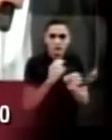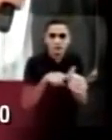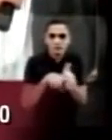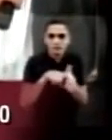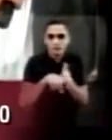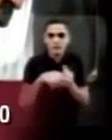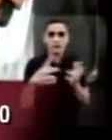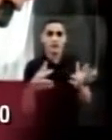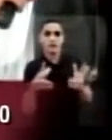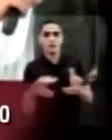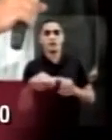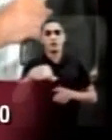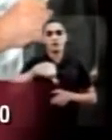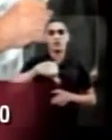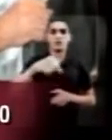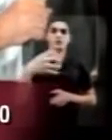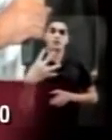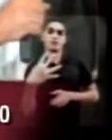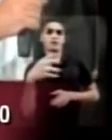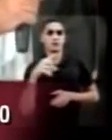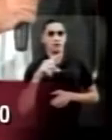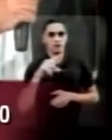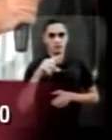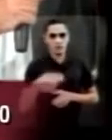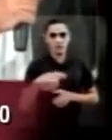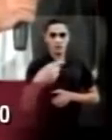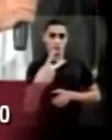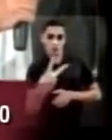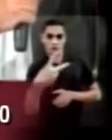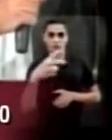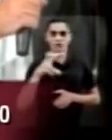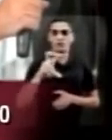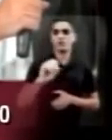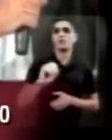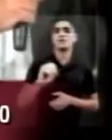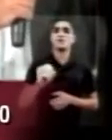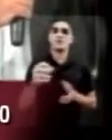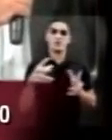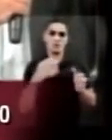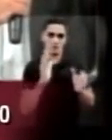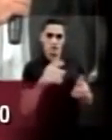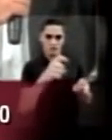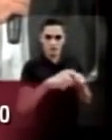94.250 pacientes testados. Destes,